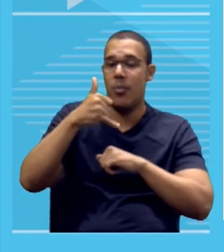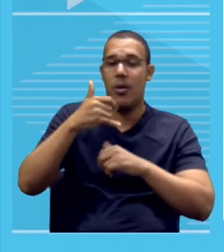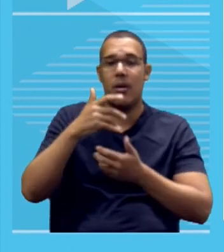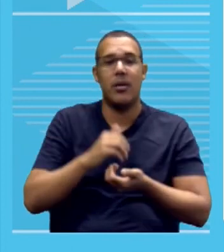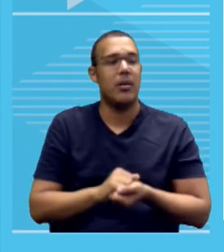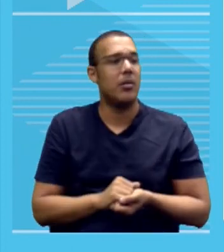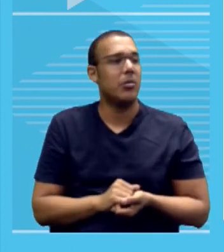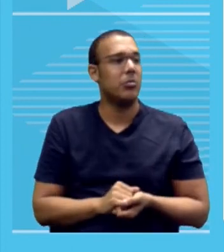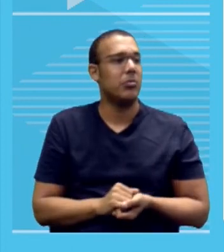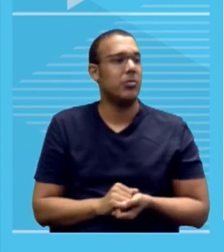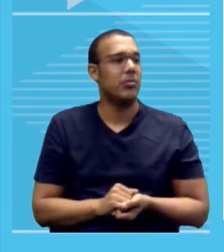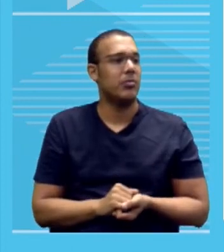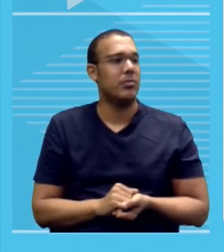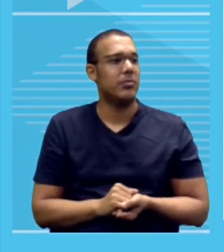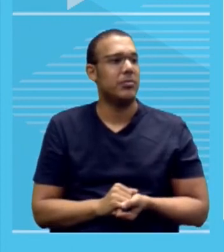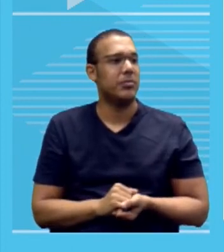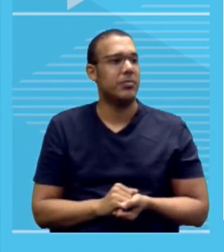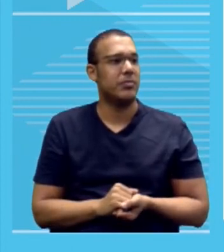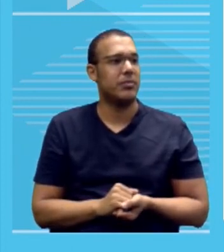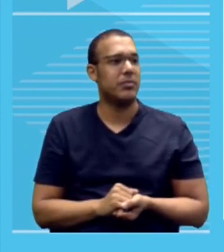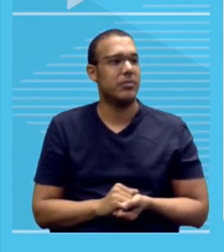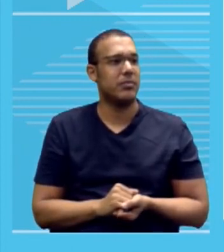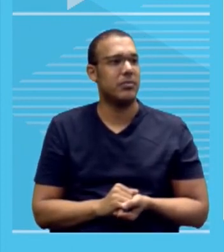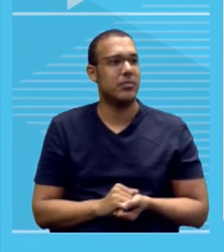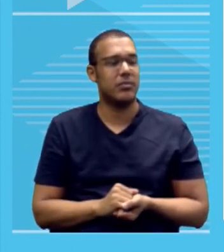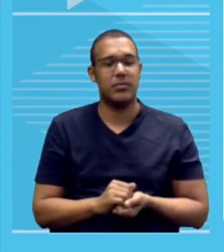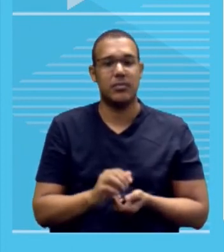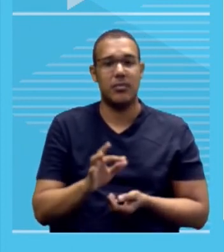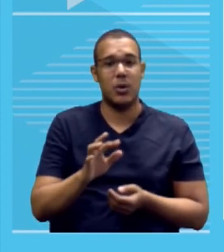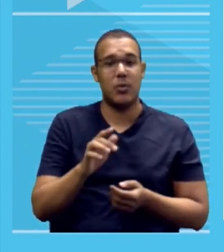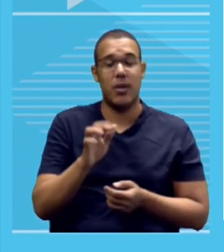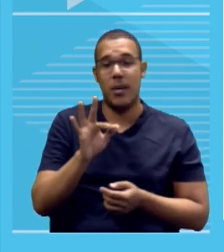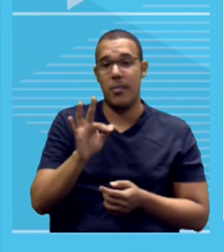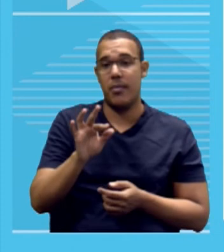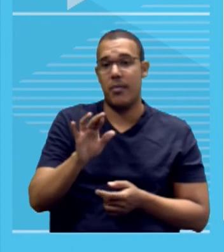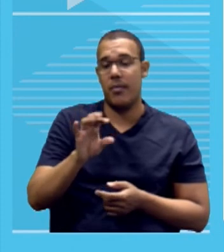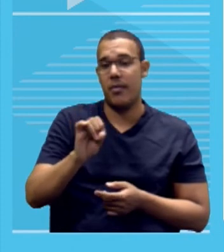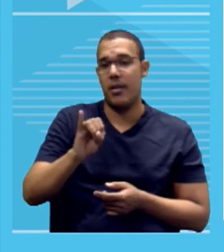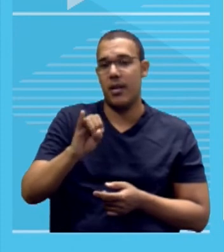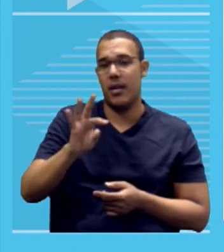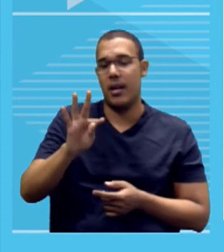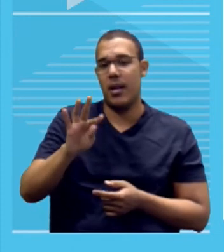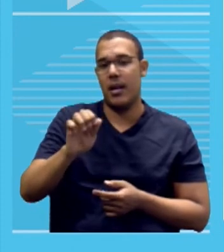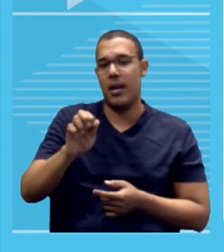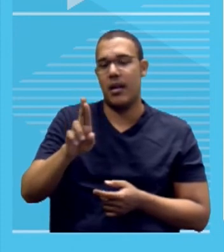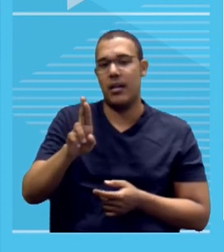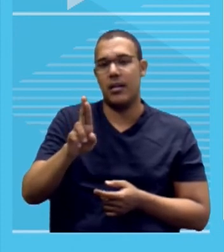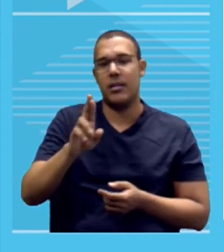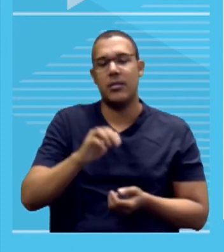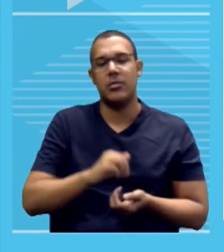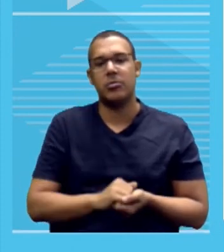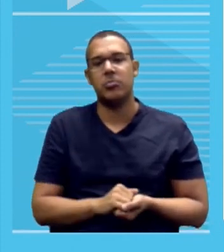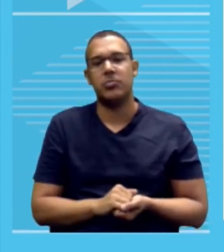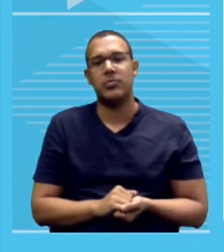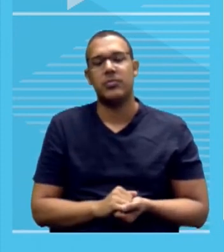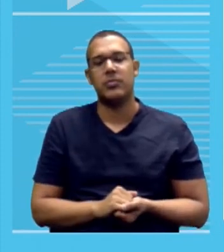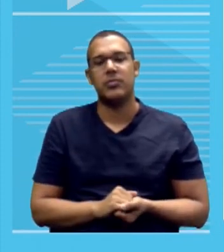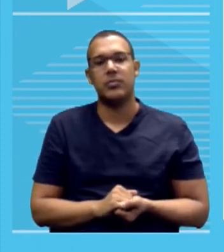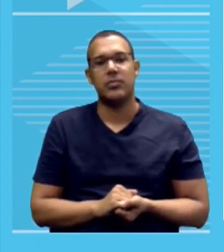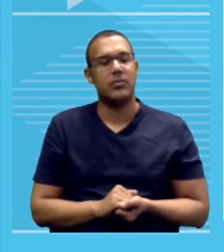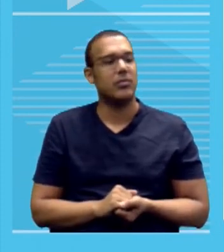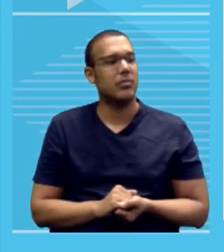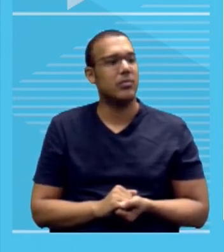Fry olha aí ó tem logo em seguida outro verbo também frite aí o alho a cebola melhor dizendo por aí vai